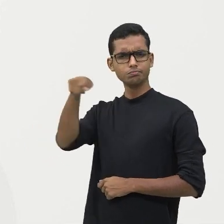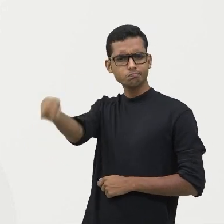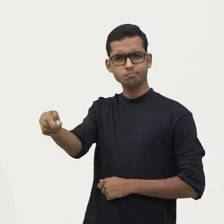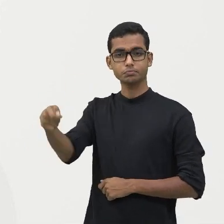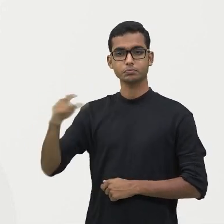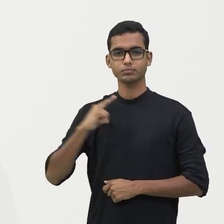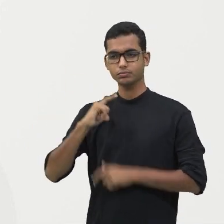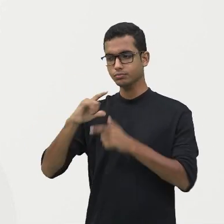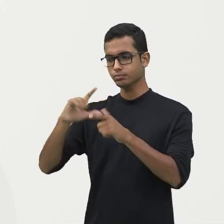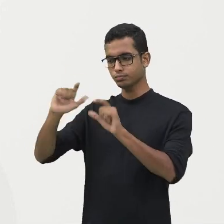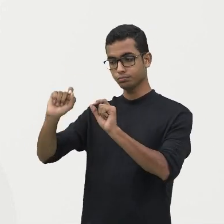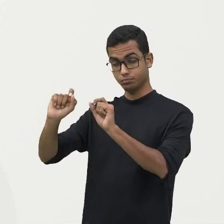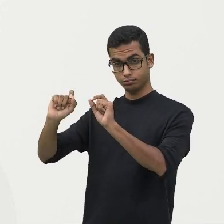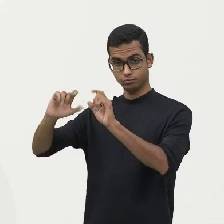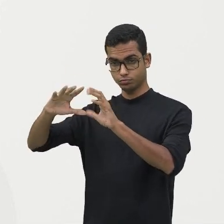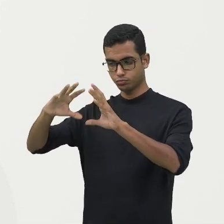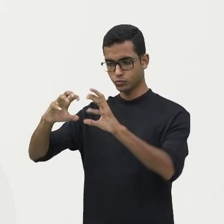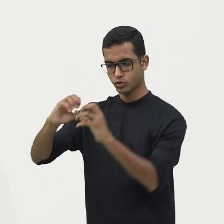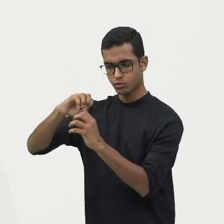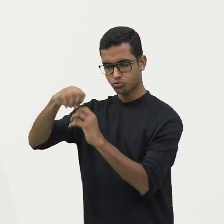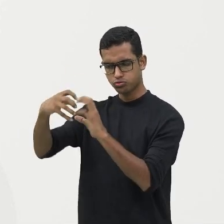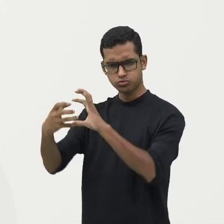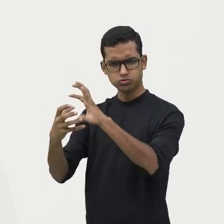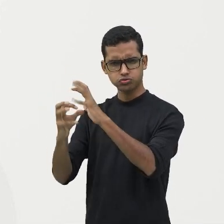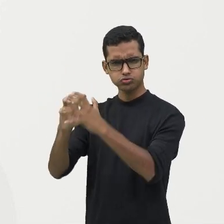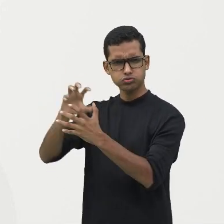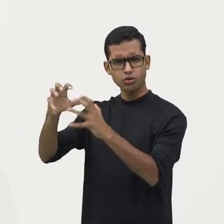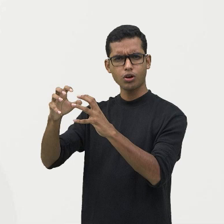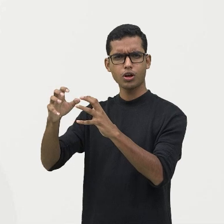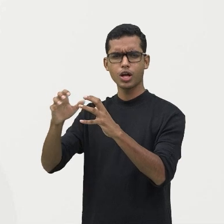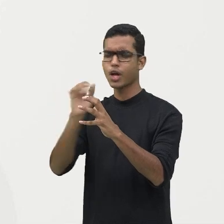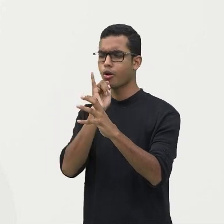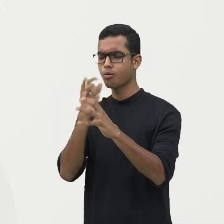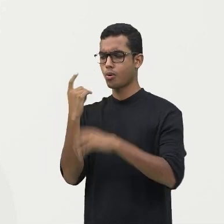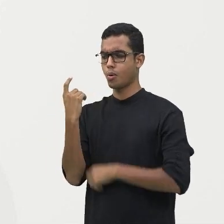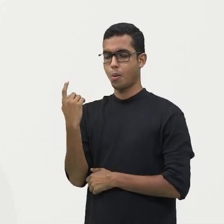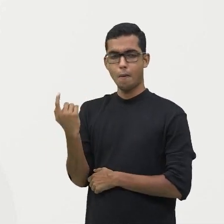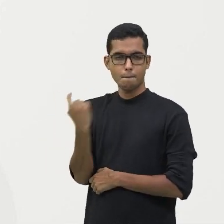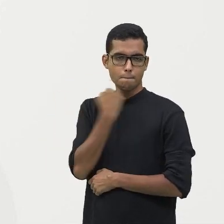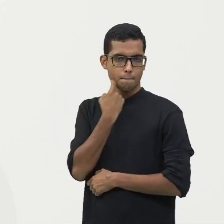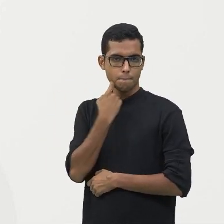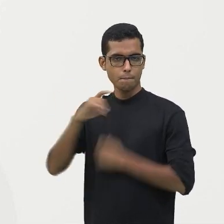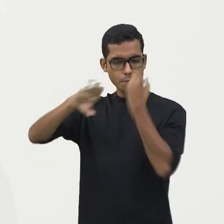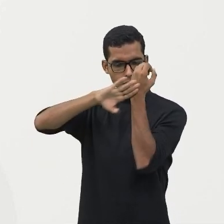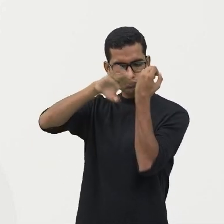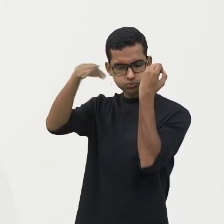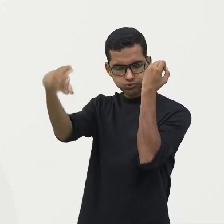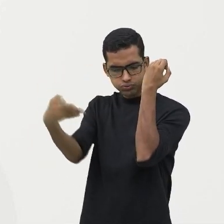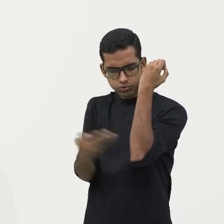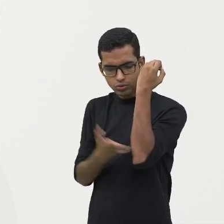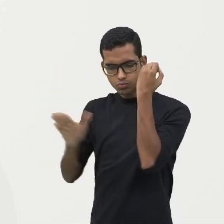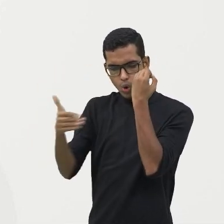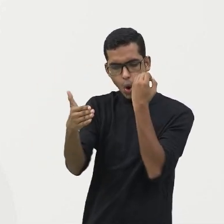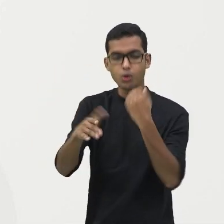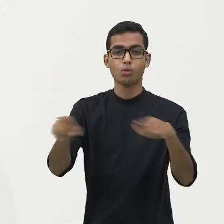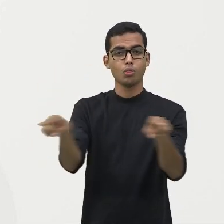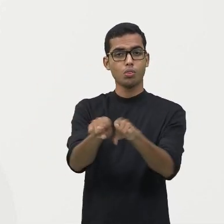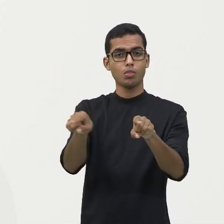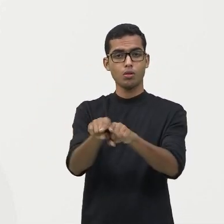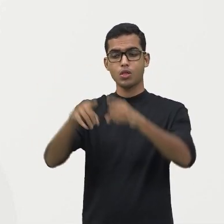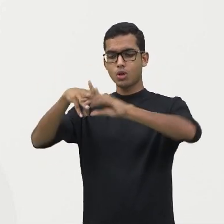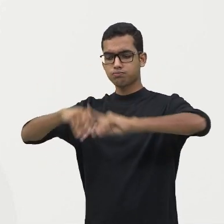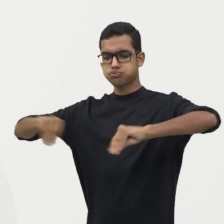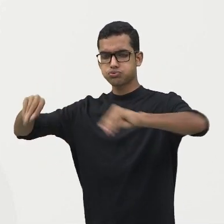farinha. Eles são muito grandes, gente. Como assim, professora? As nossas células, elas são